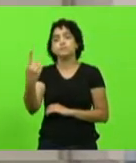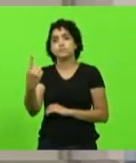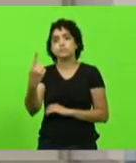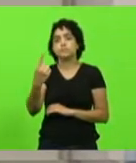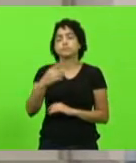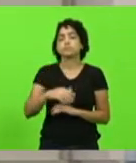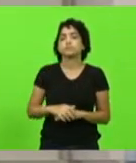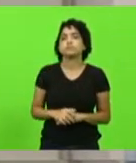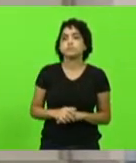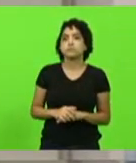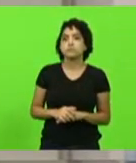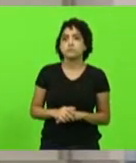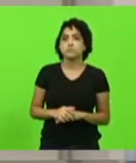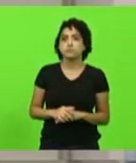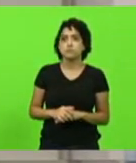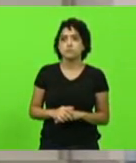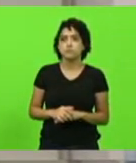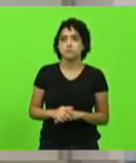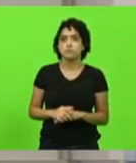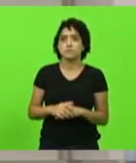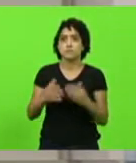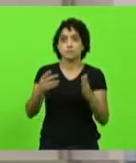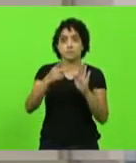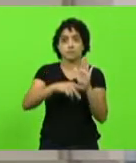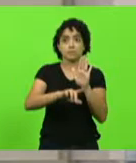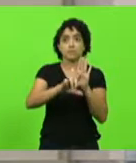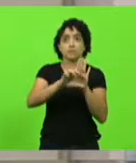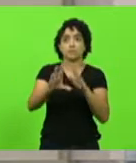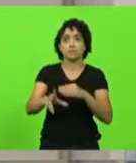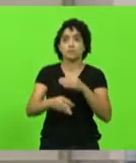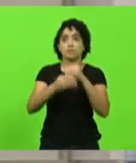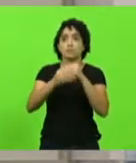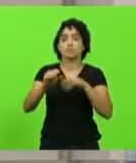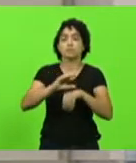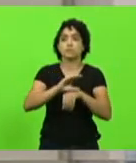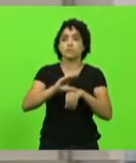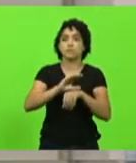341/2021. E ao projeto de emenda à Constituição número